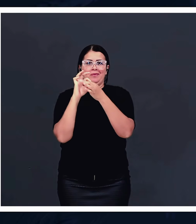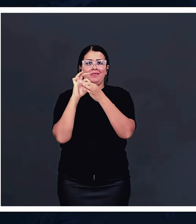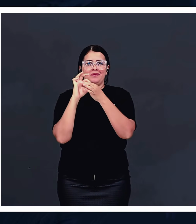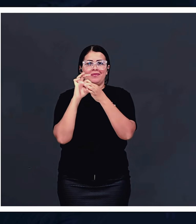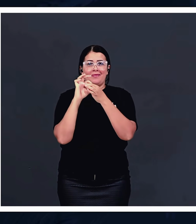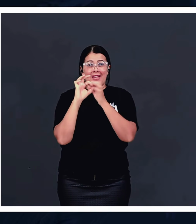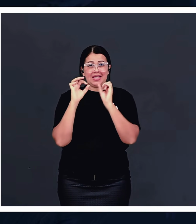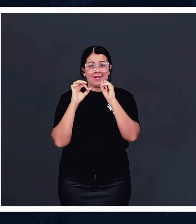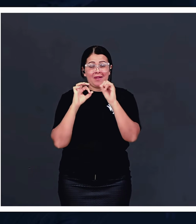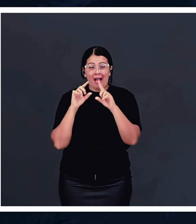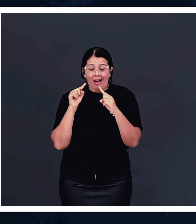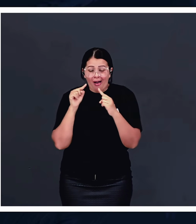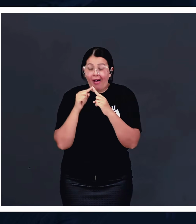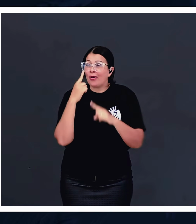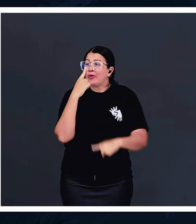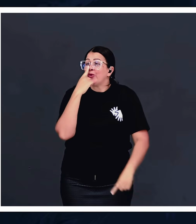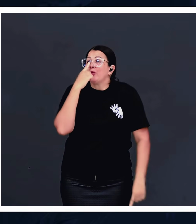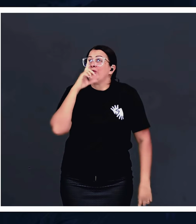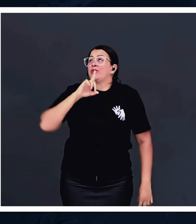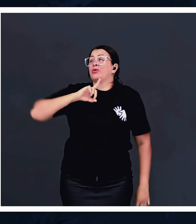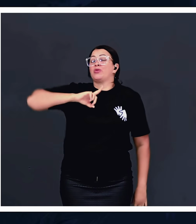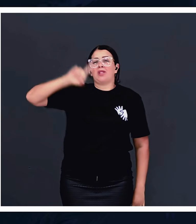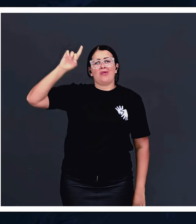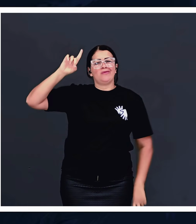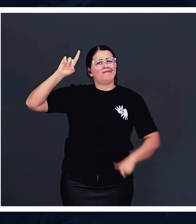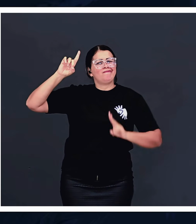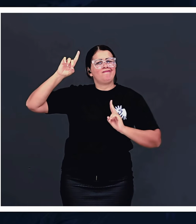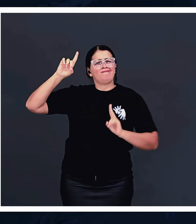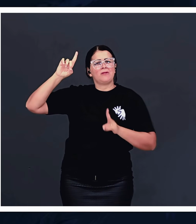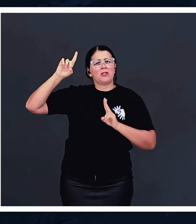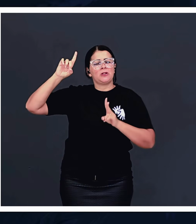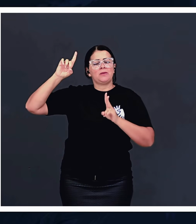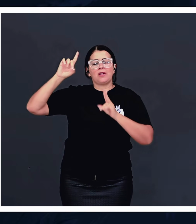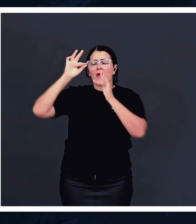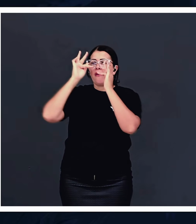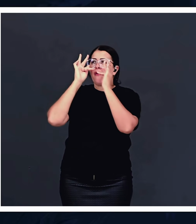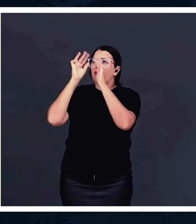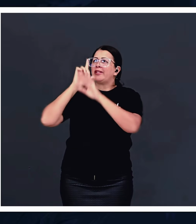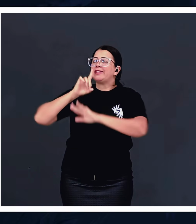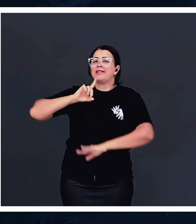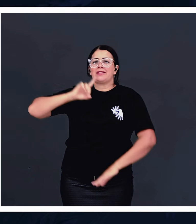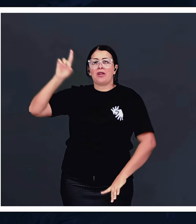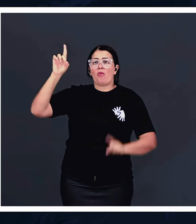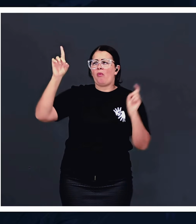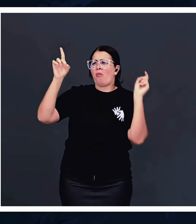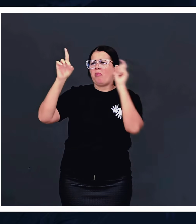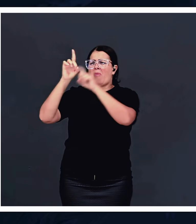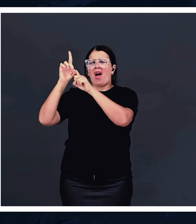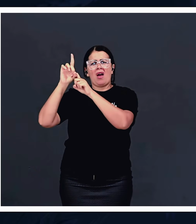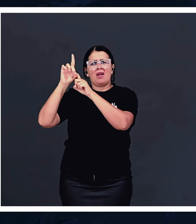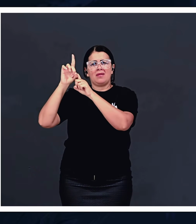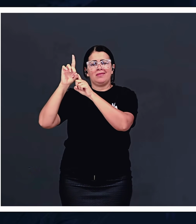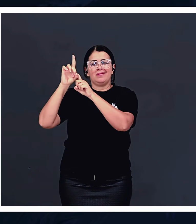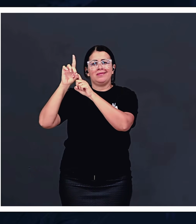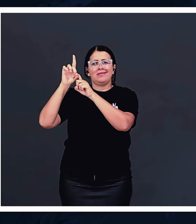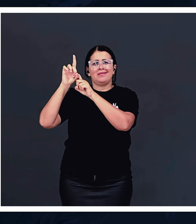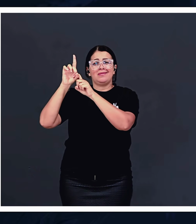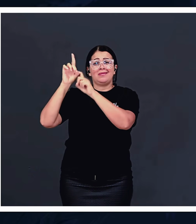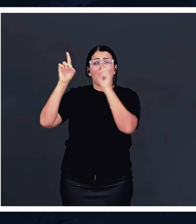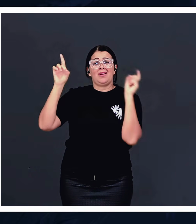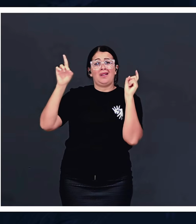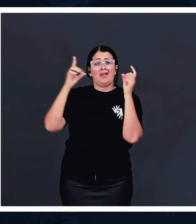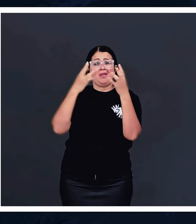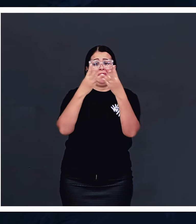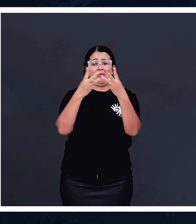Deus, conectados com Deus, ligados, confiantes e submetidos a Ele, não nos sobra